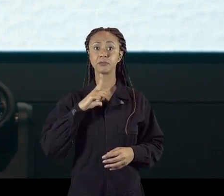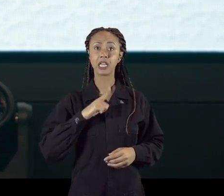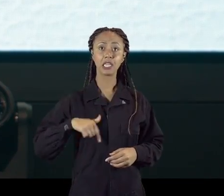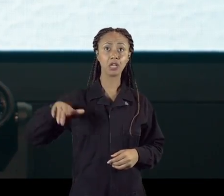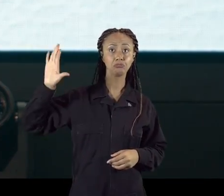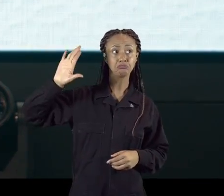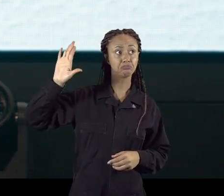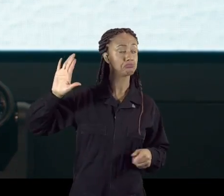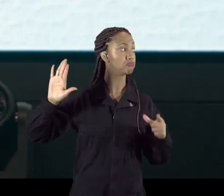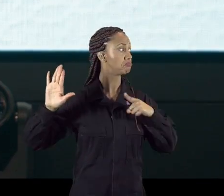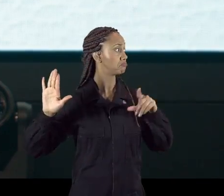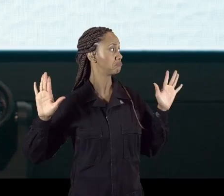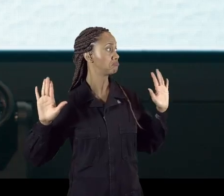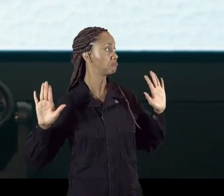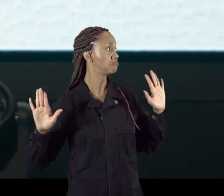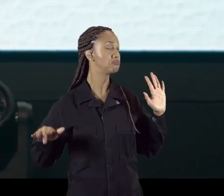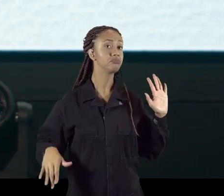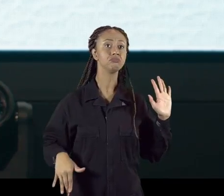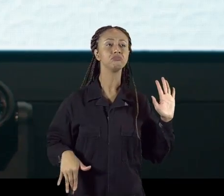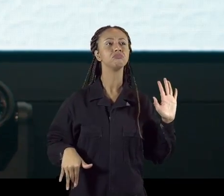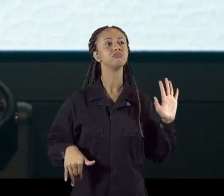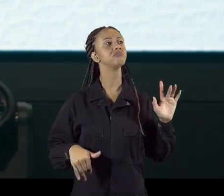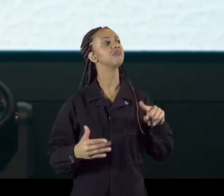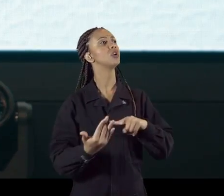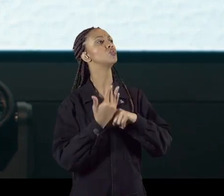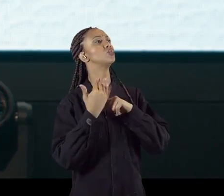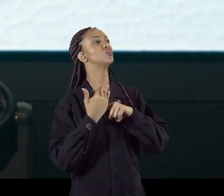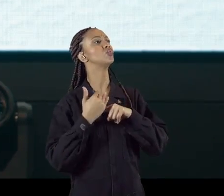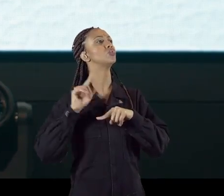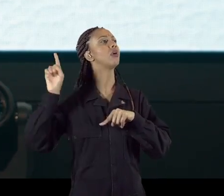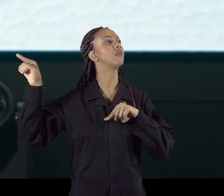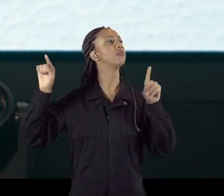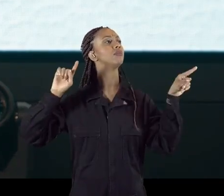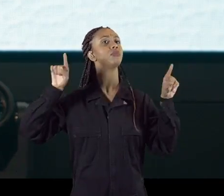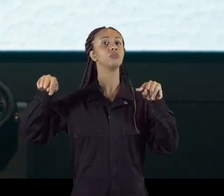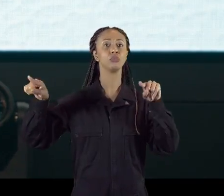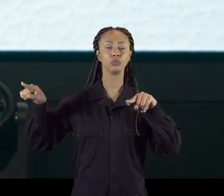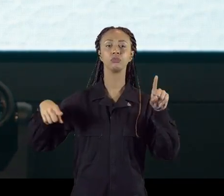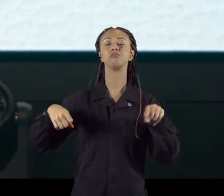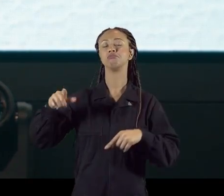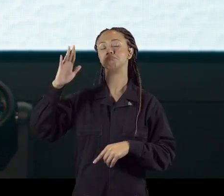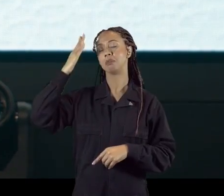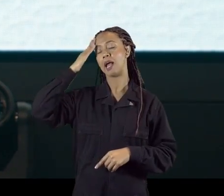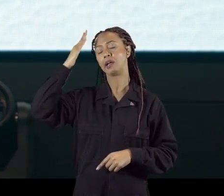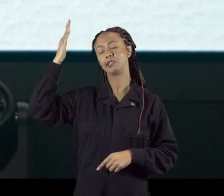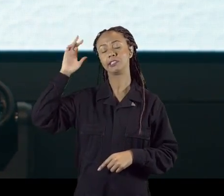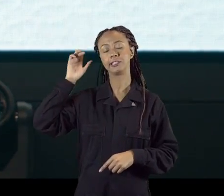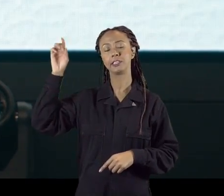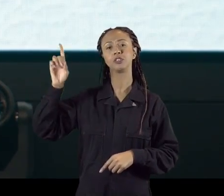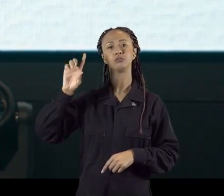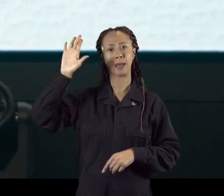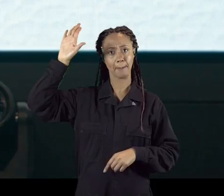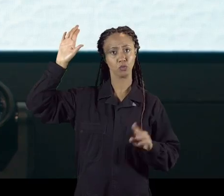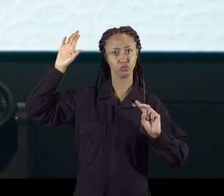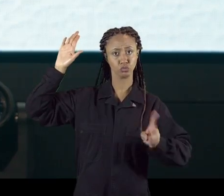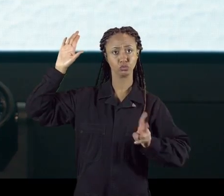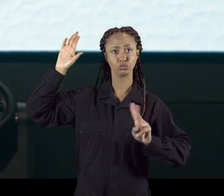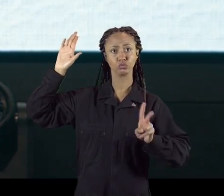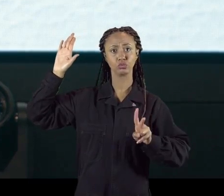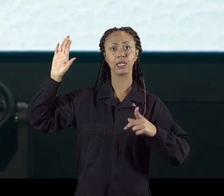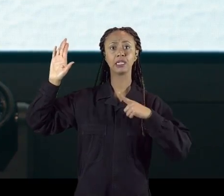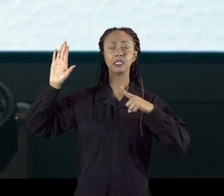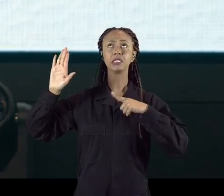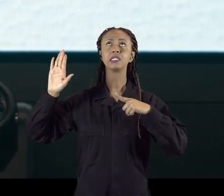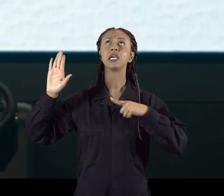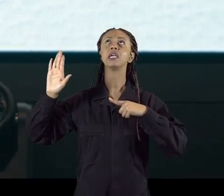sua mão se houver por favor e me ajudem a ver graças a Deus graças a Deus e com a mão levantada alguém